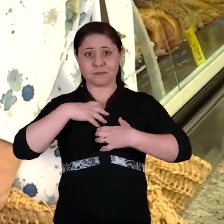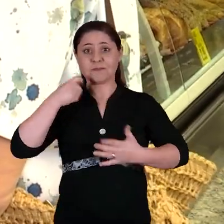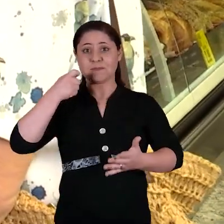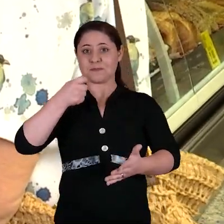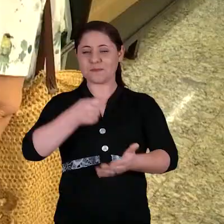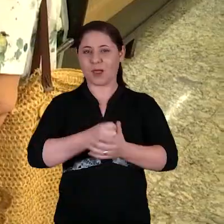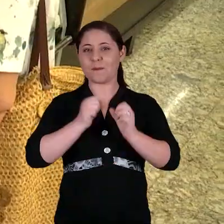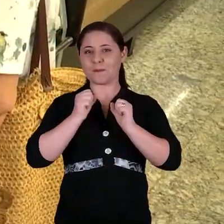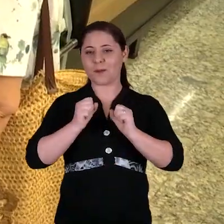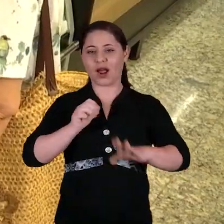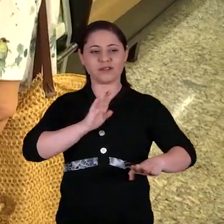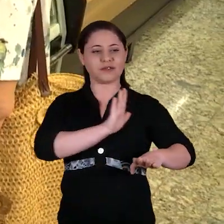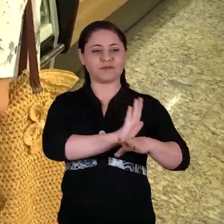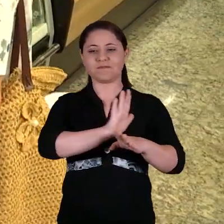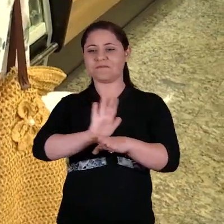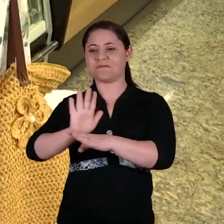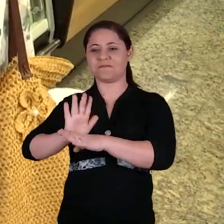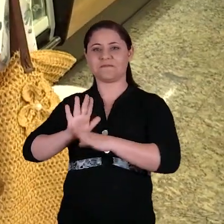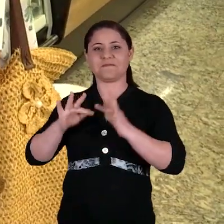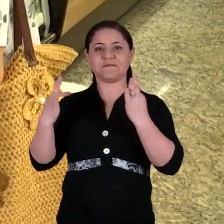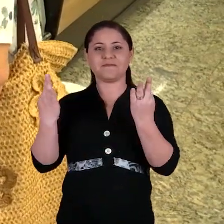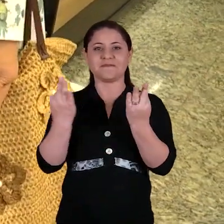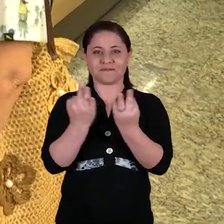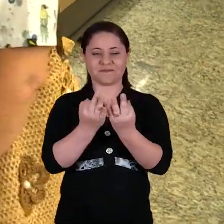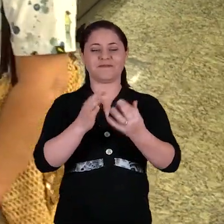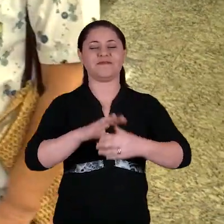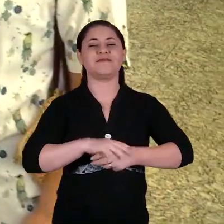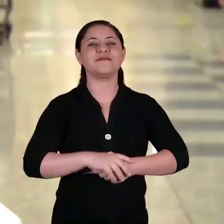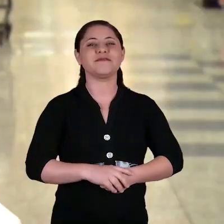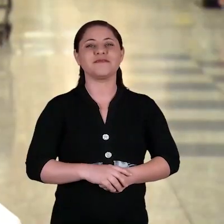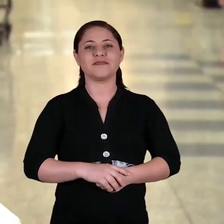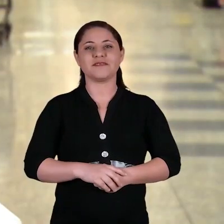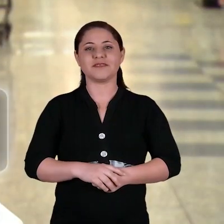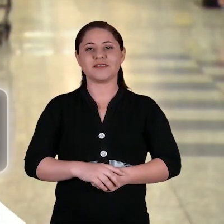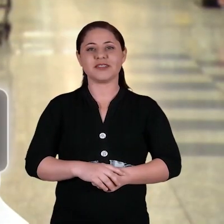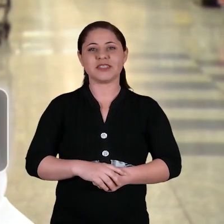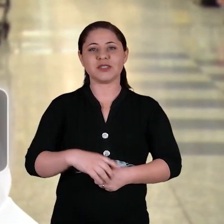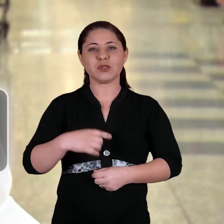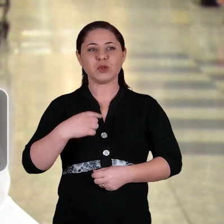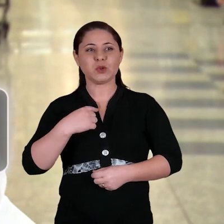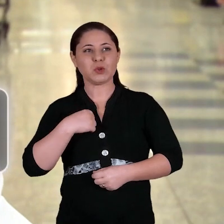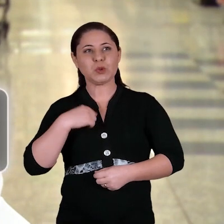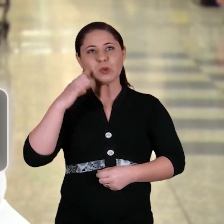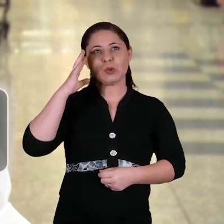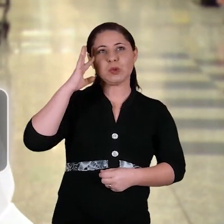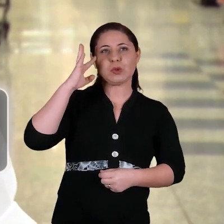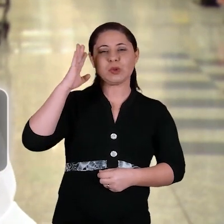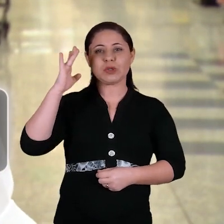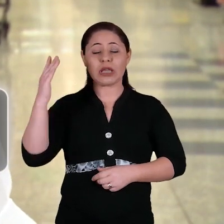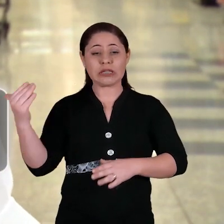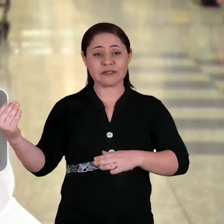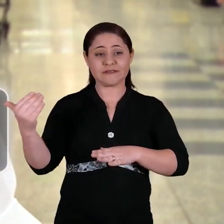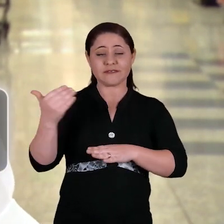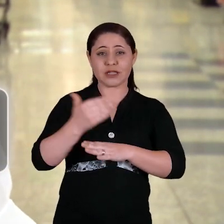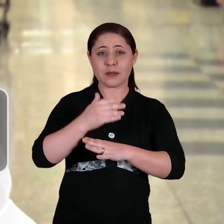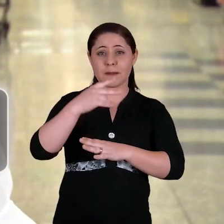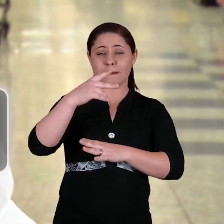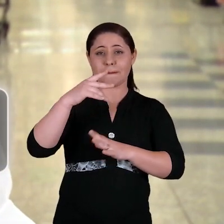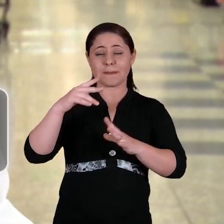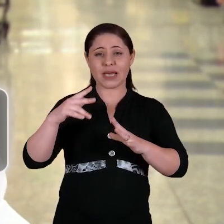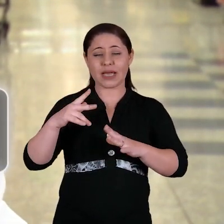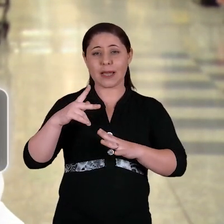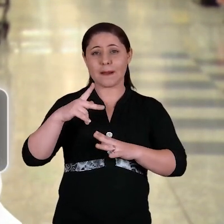poder ajudar os colegas e a família. Eu sou encaminhada sobre a Pestalozzi que